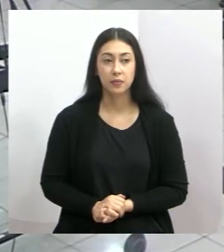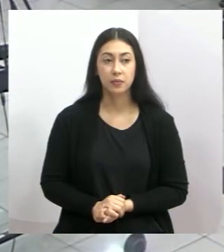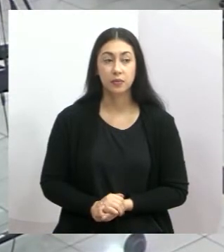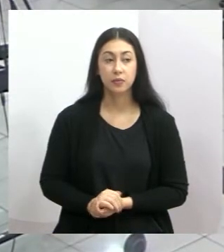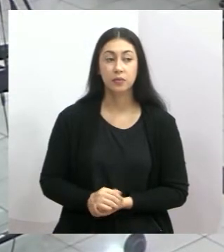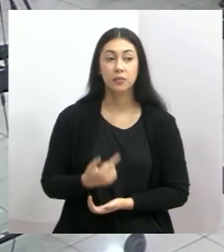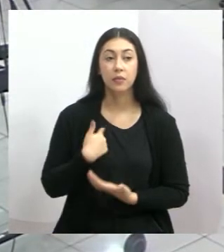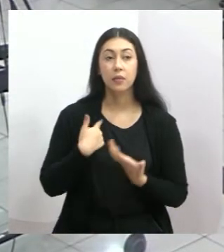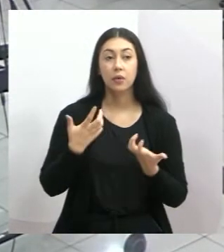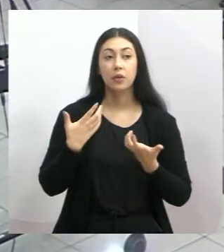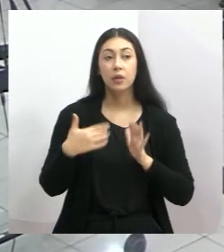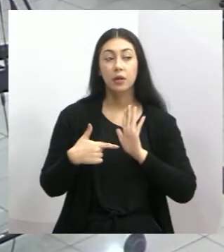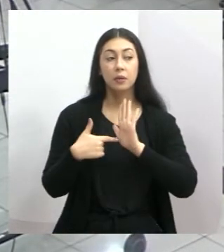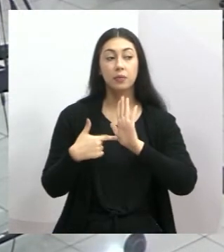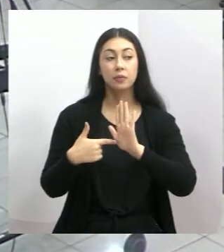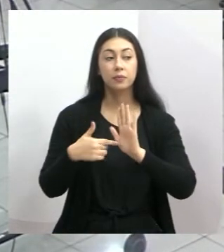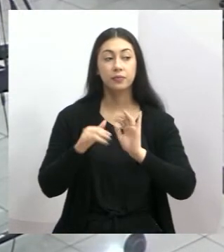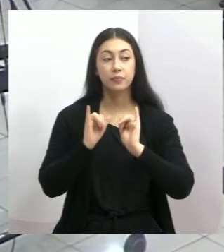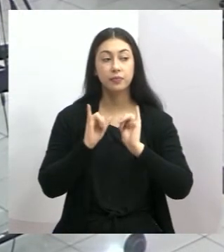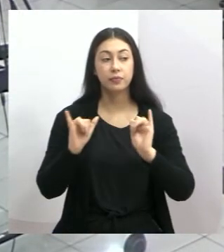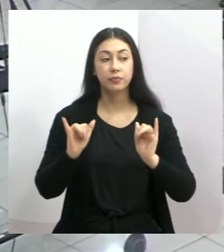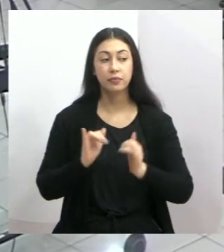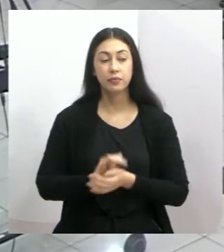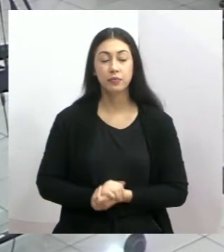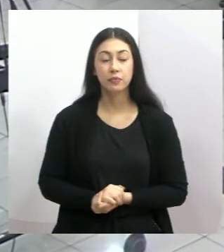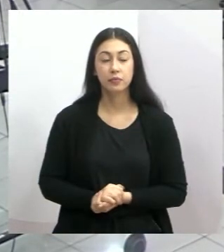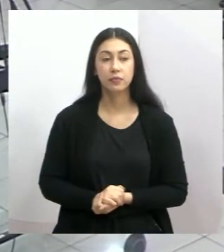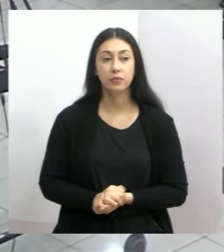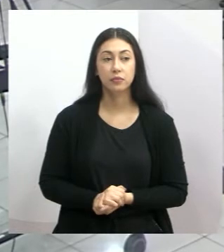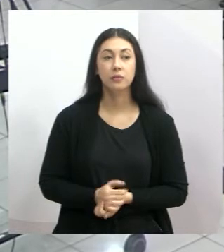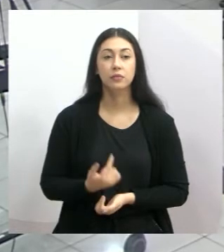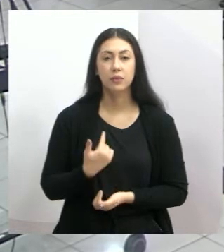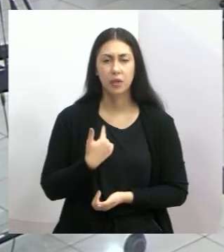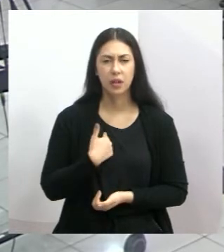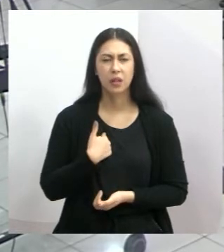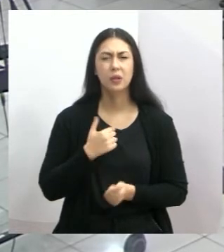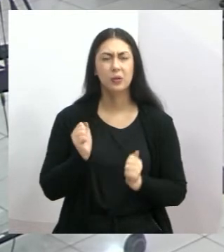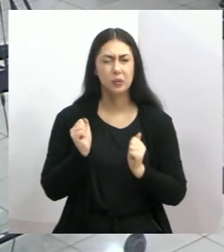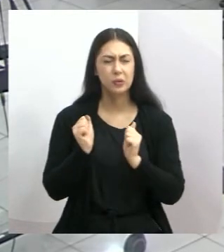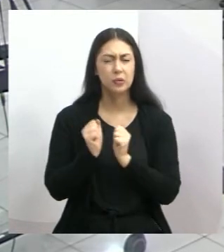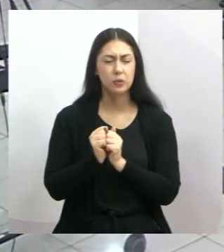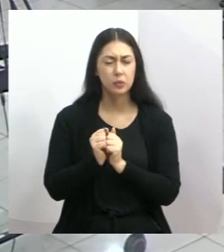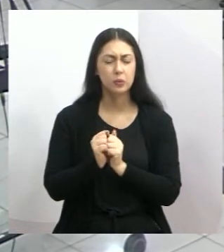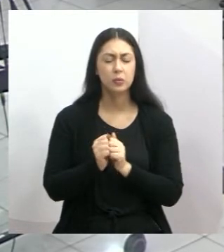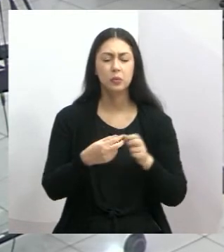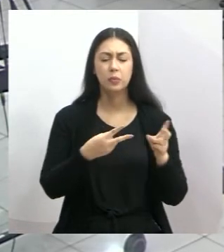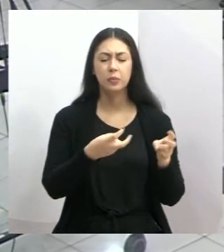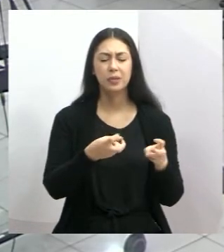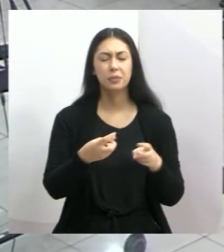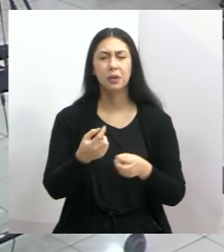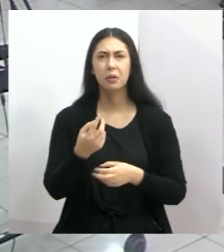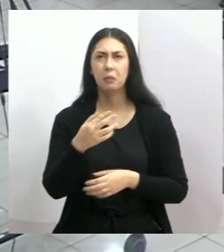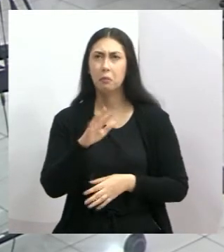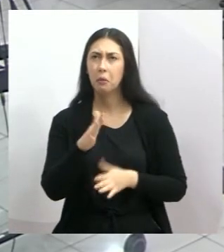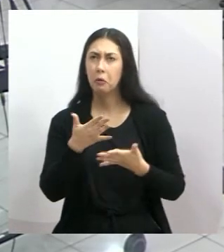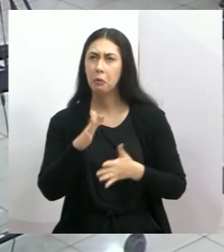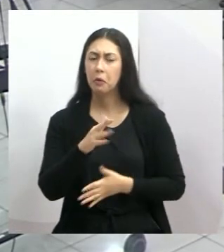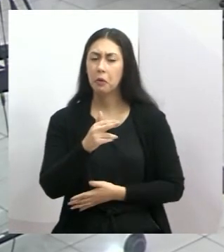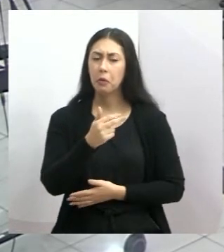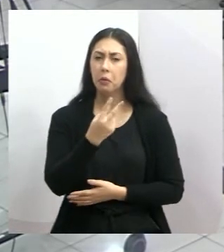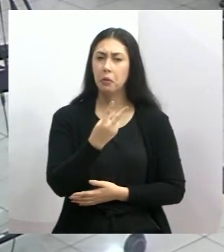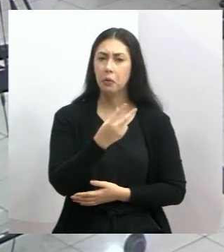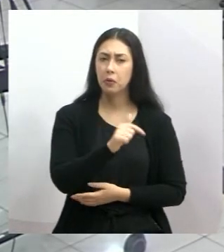o seu presidente você manifestar também eu já venho acompanhando essa questão da há duas semanas